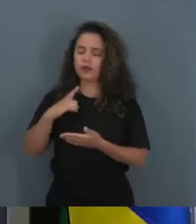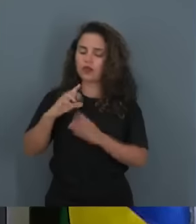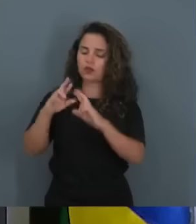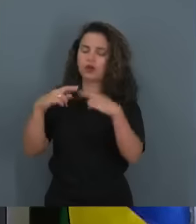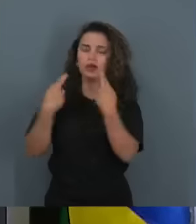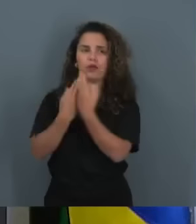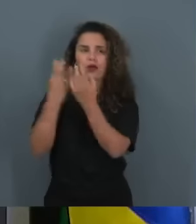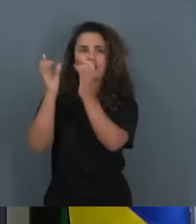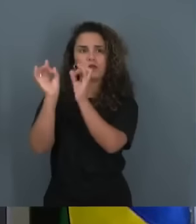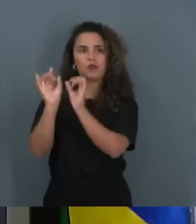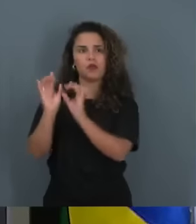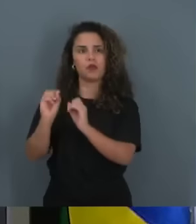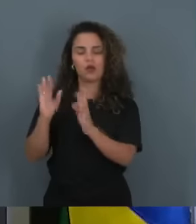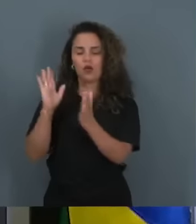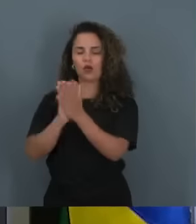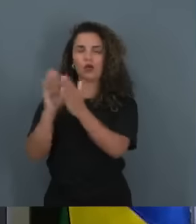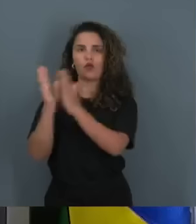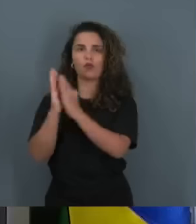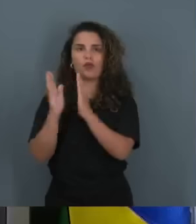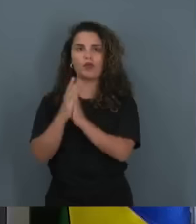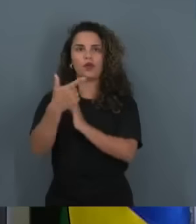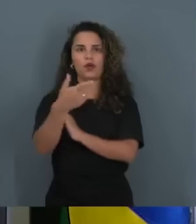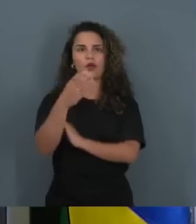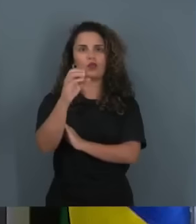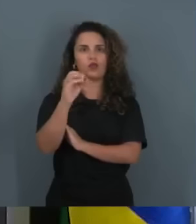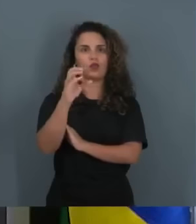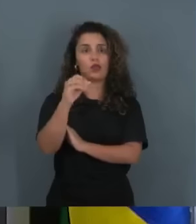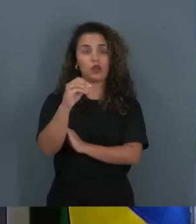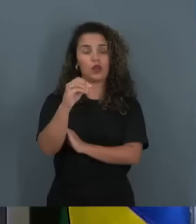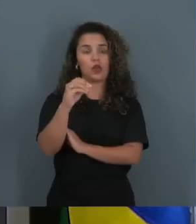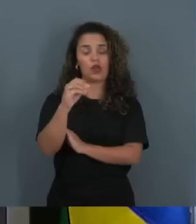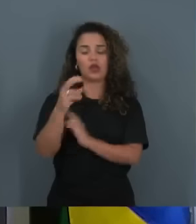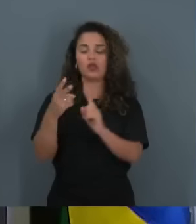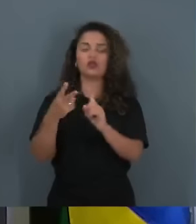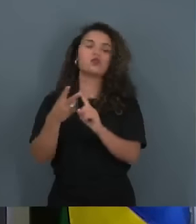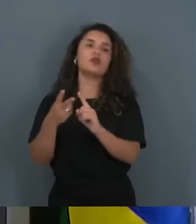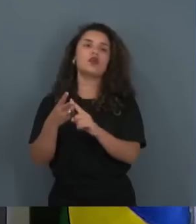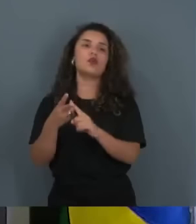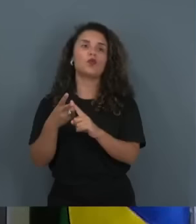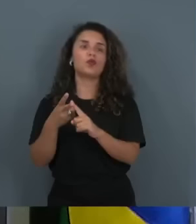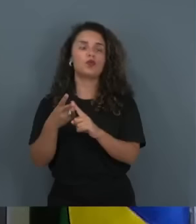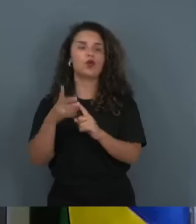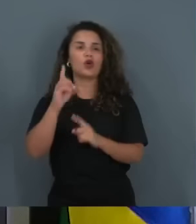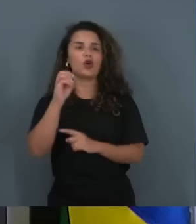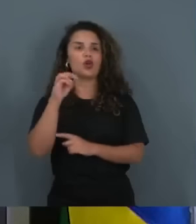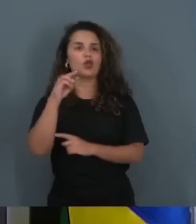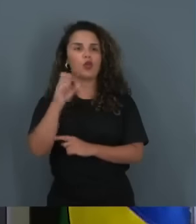para comemorar os 200 anos de Dom Pedro II, o maior estadista que esse país já teve.